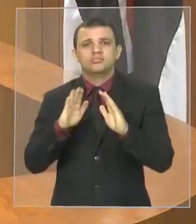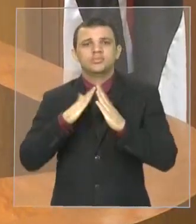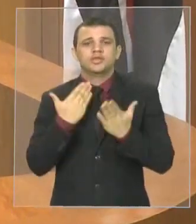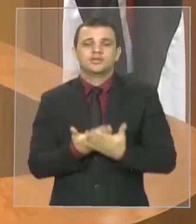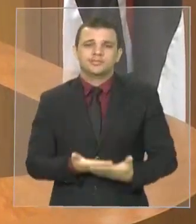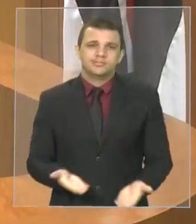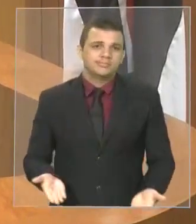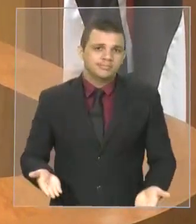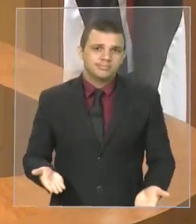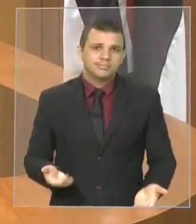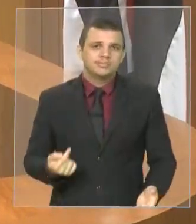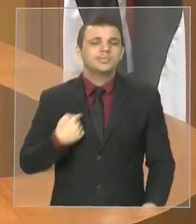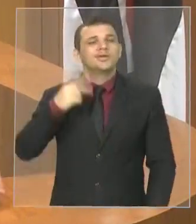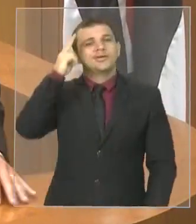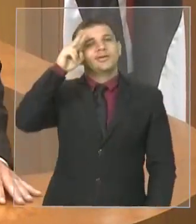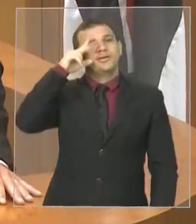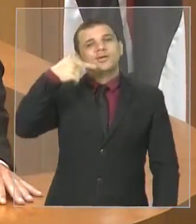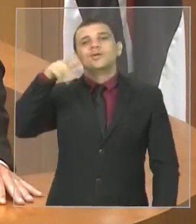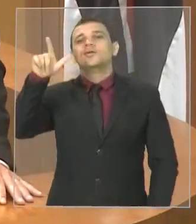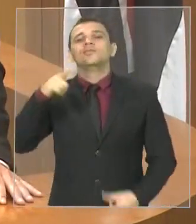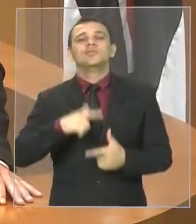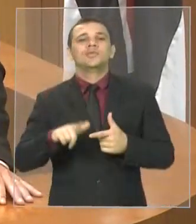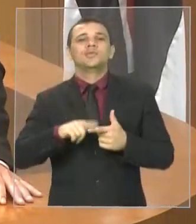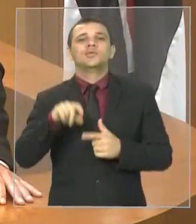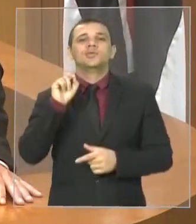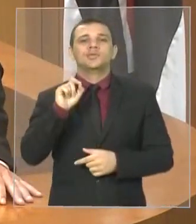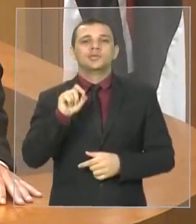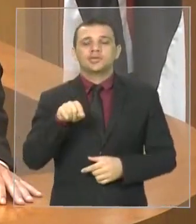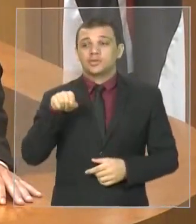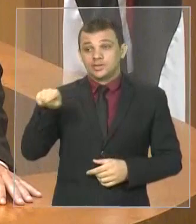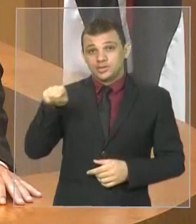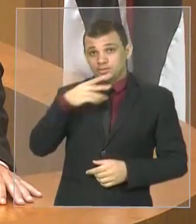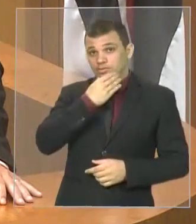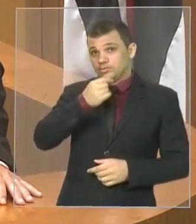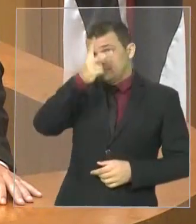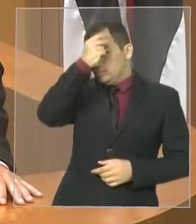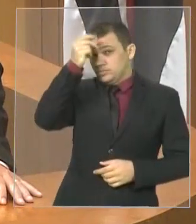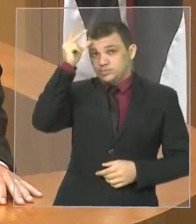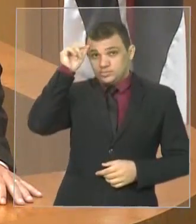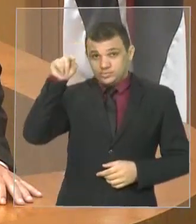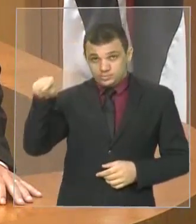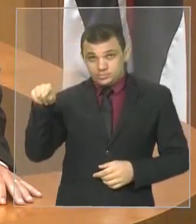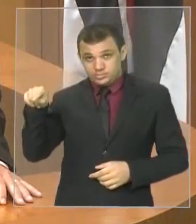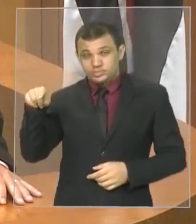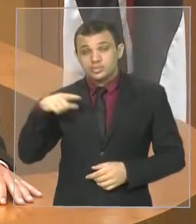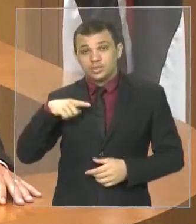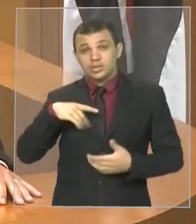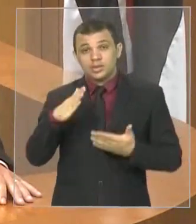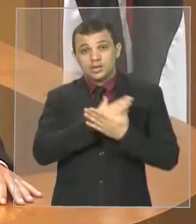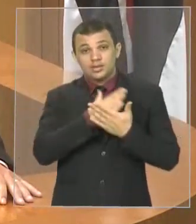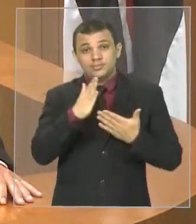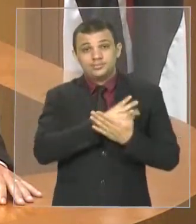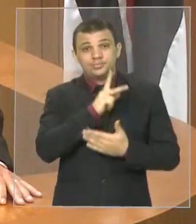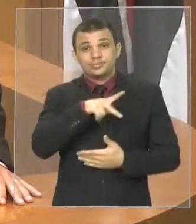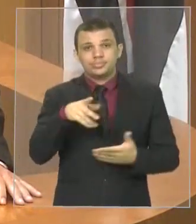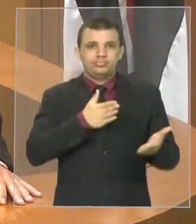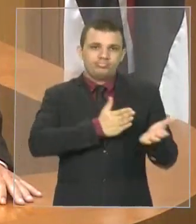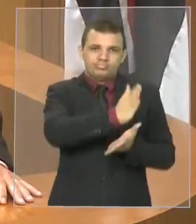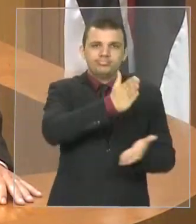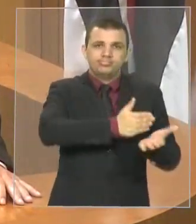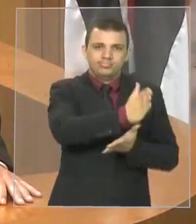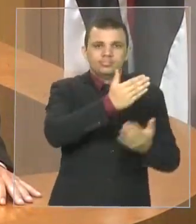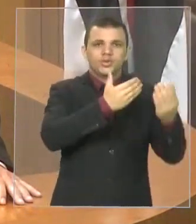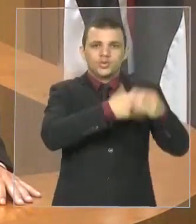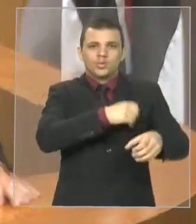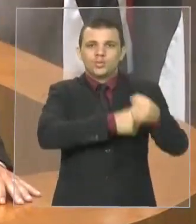outra situação. Por que o prefeito de São Luís não convocou ainda os professores do concurso que foi realizado